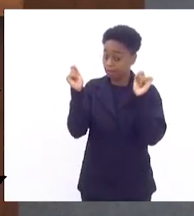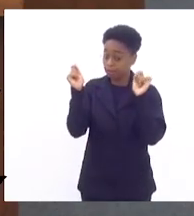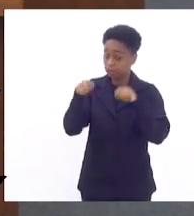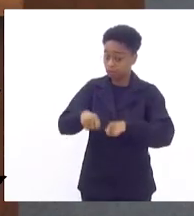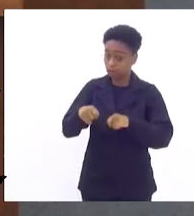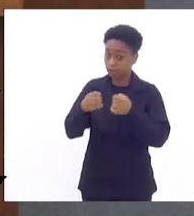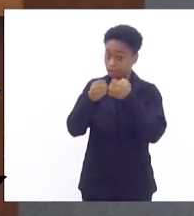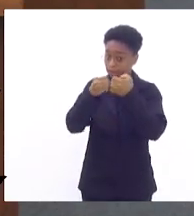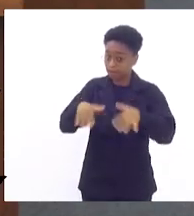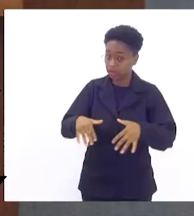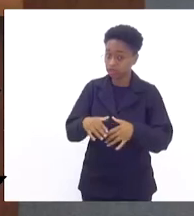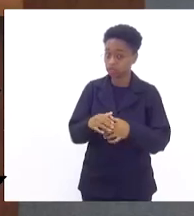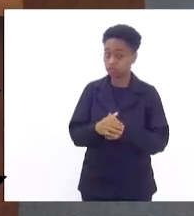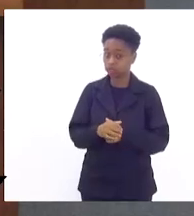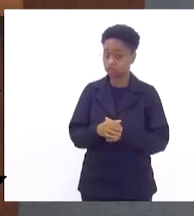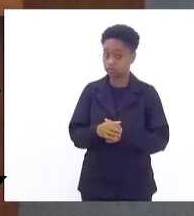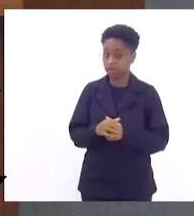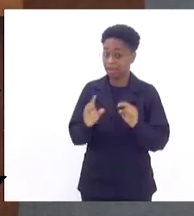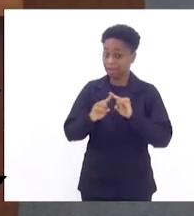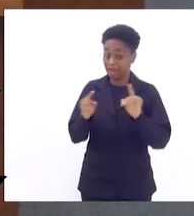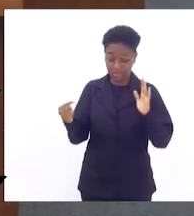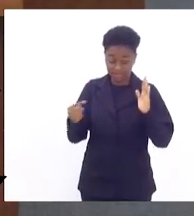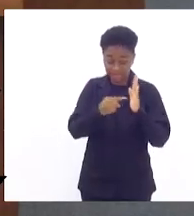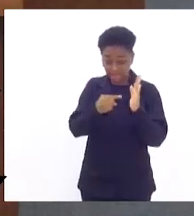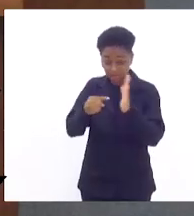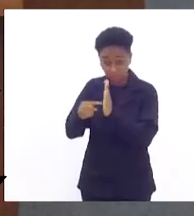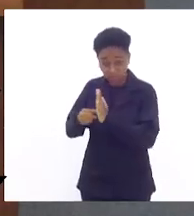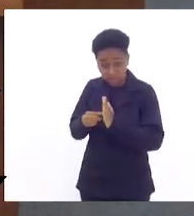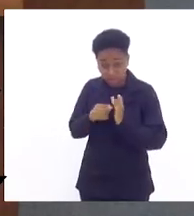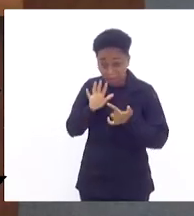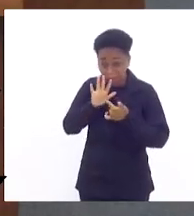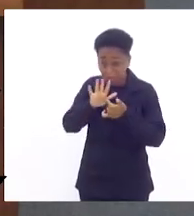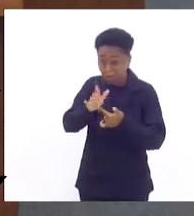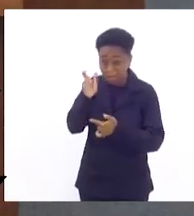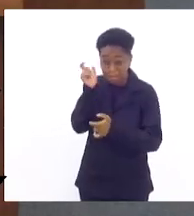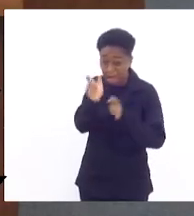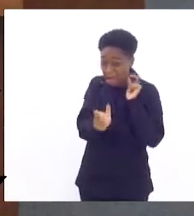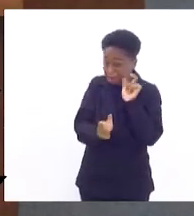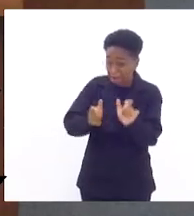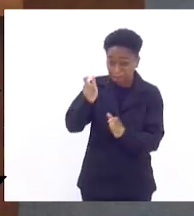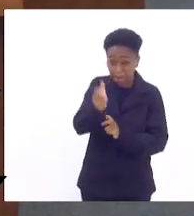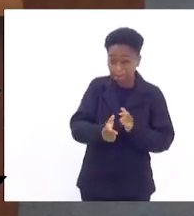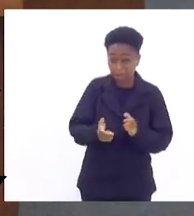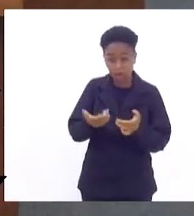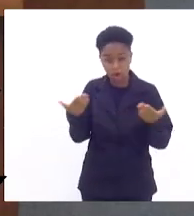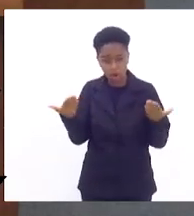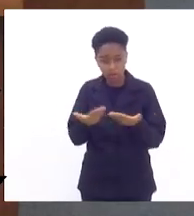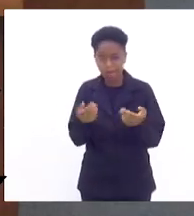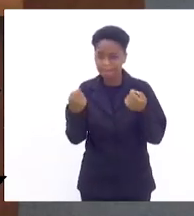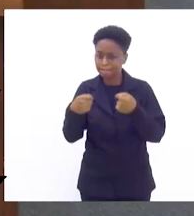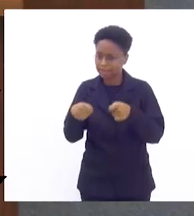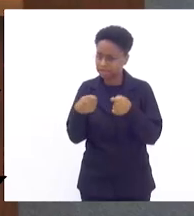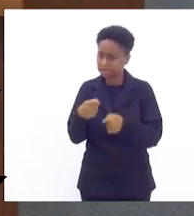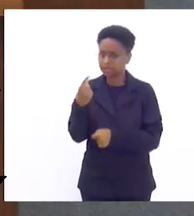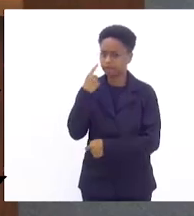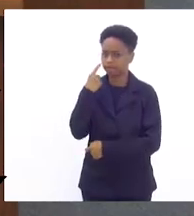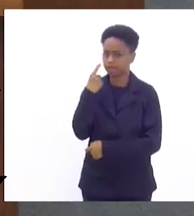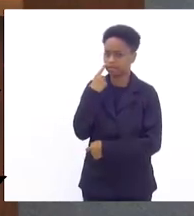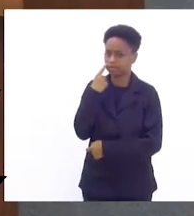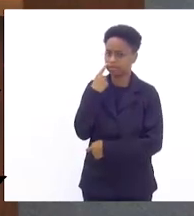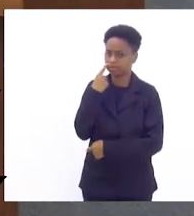impactos. As denúncias que estão sendo colocadas aqui e que precisam ser